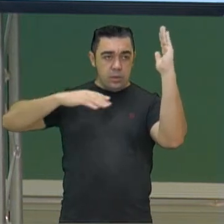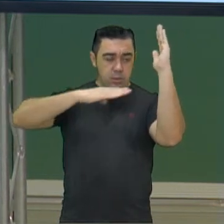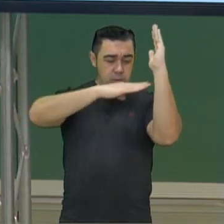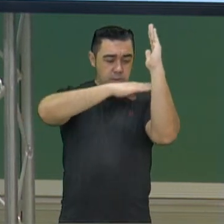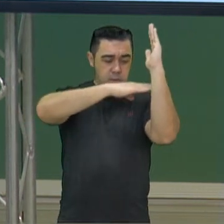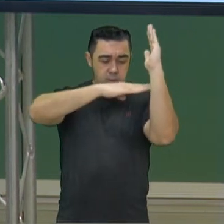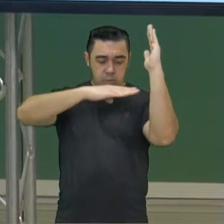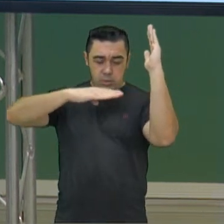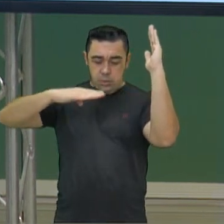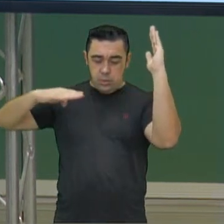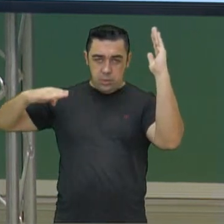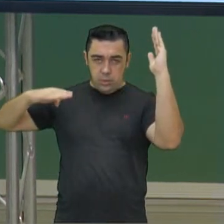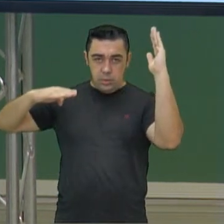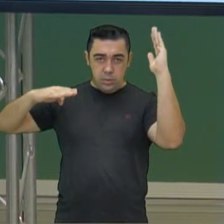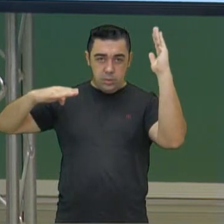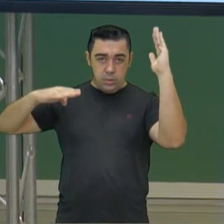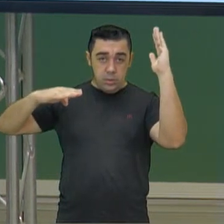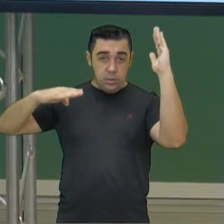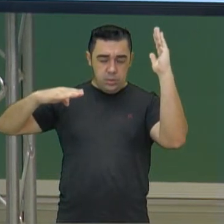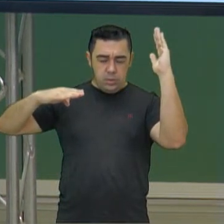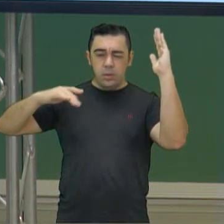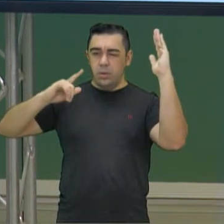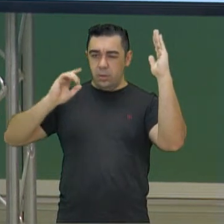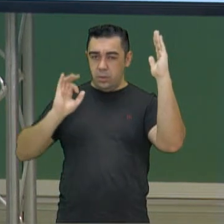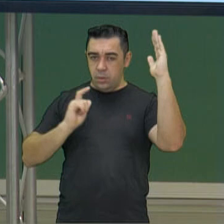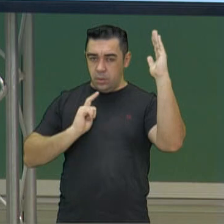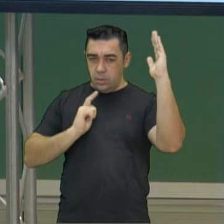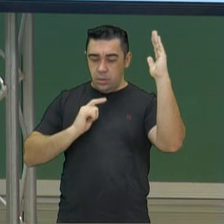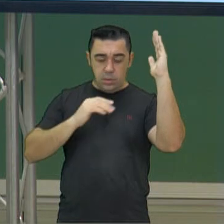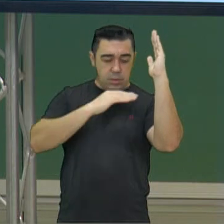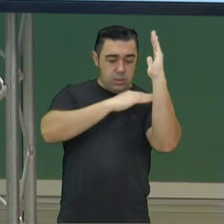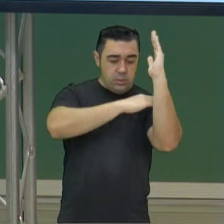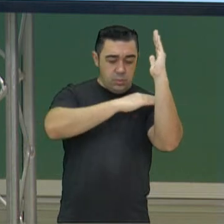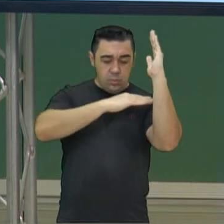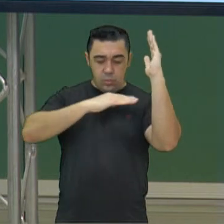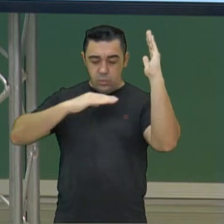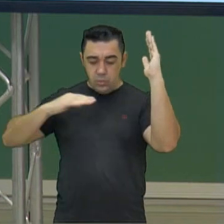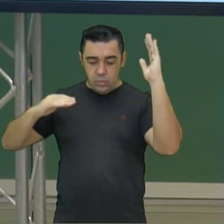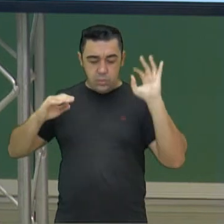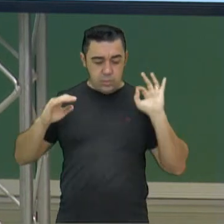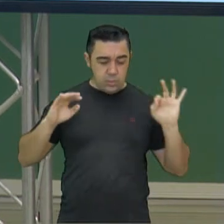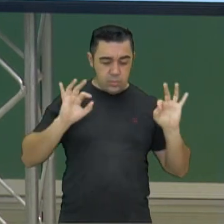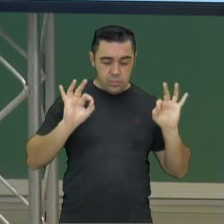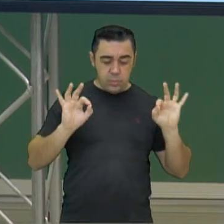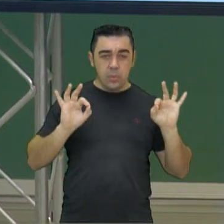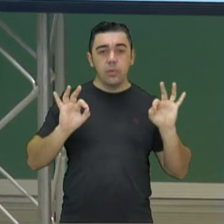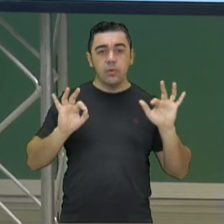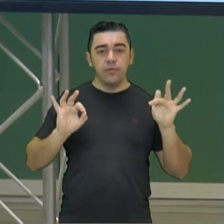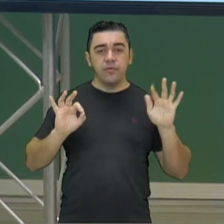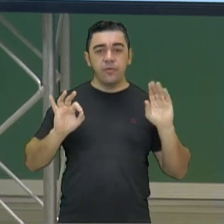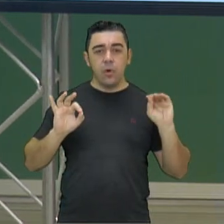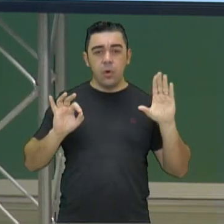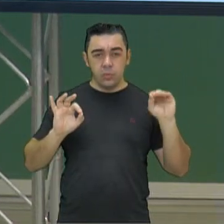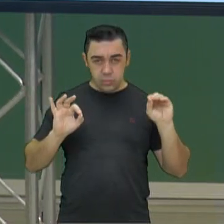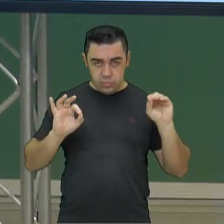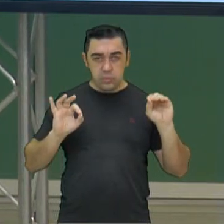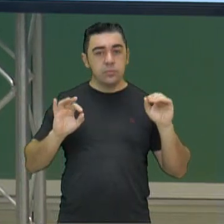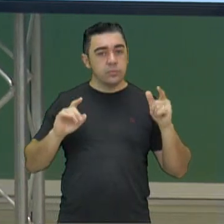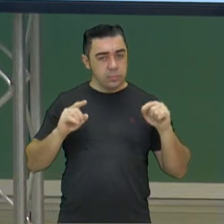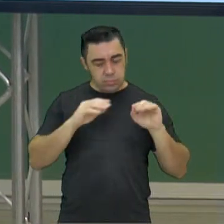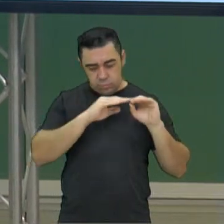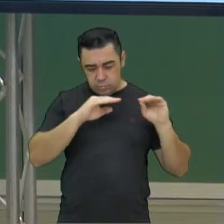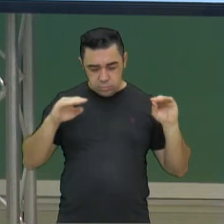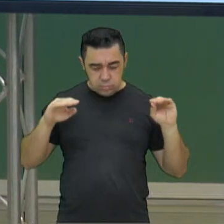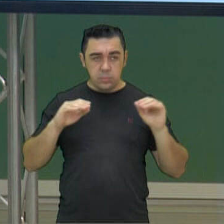na horizontal. E se os focos estão sobre a horizontal, então o eixo maior está na horizontal. Então,